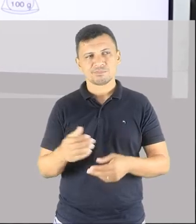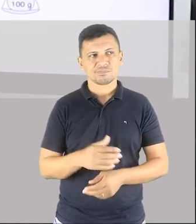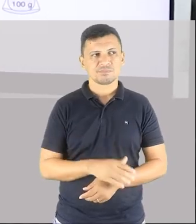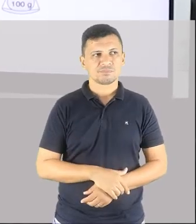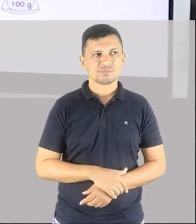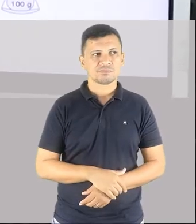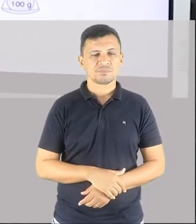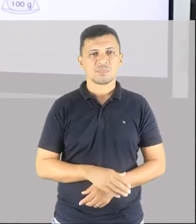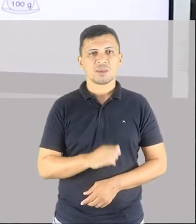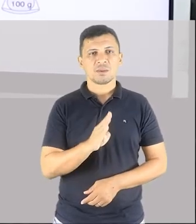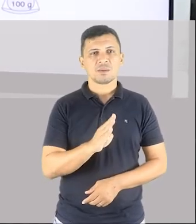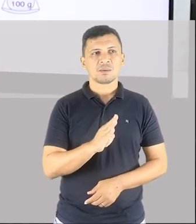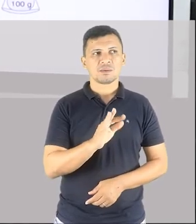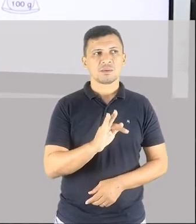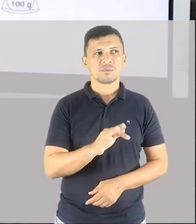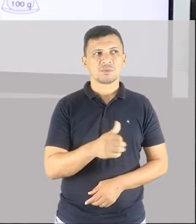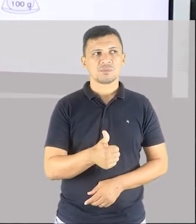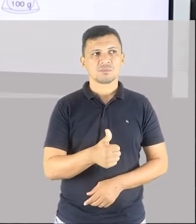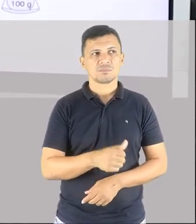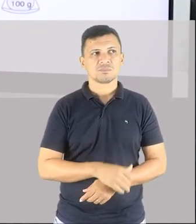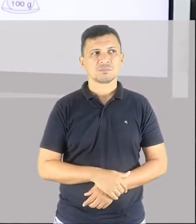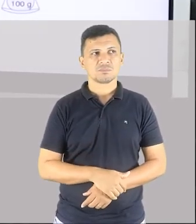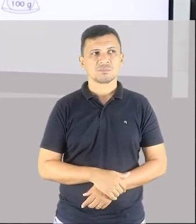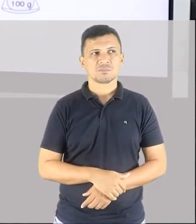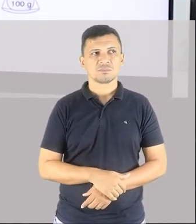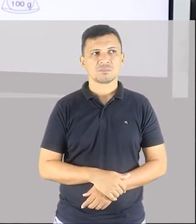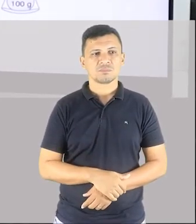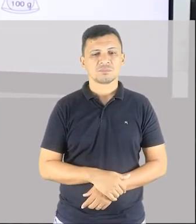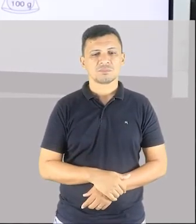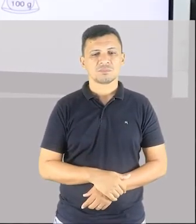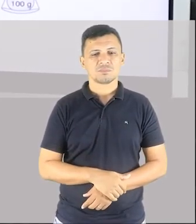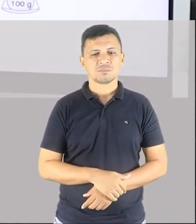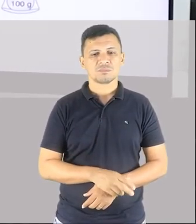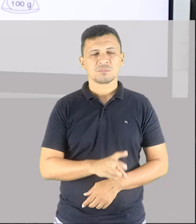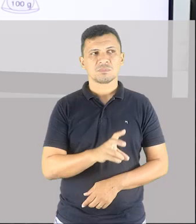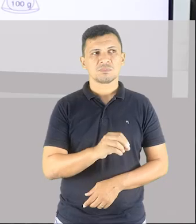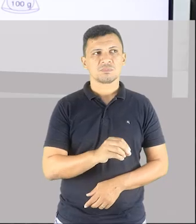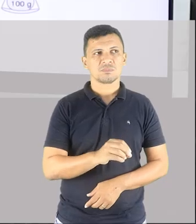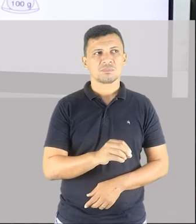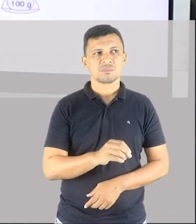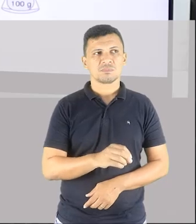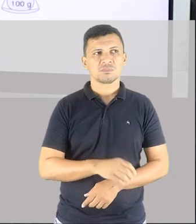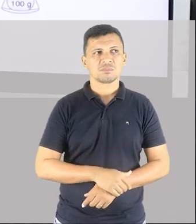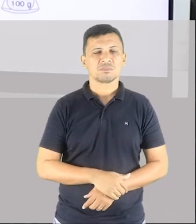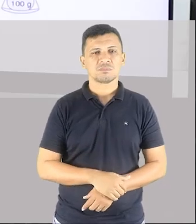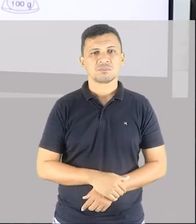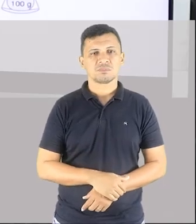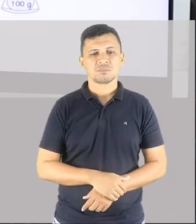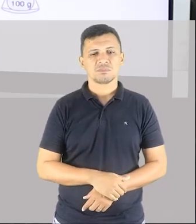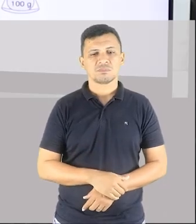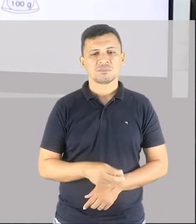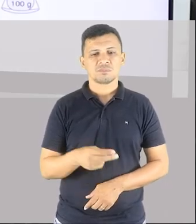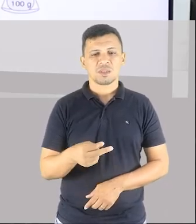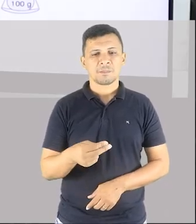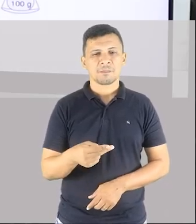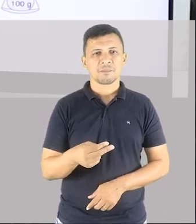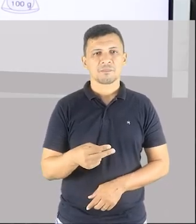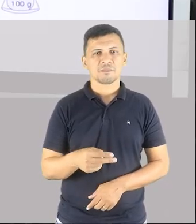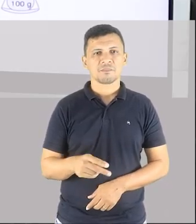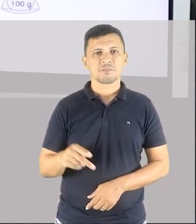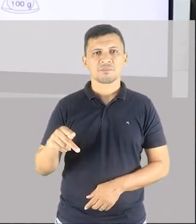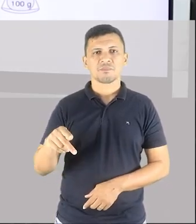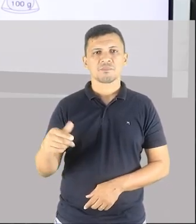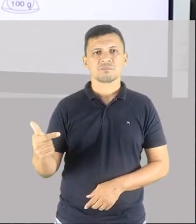ó, braço da força 1 é 50 centímetros. É